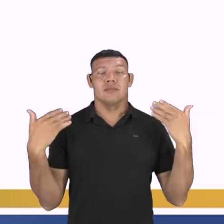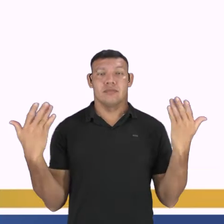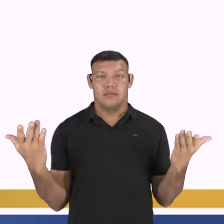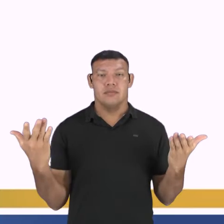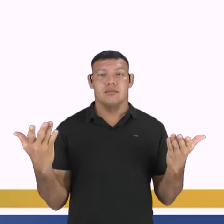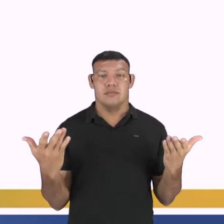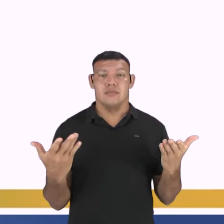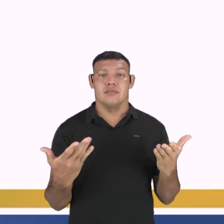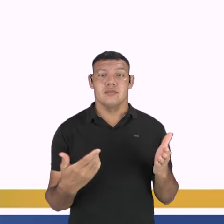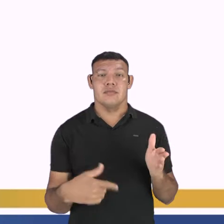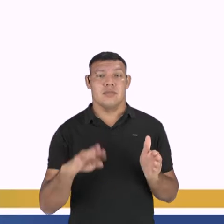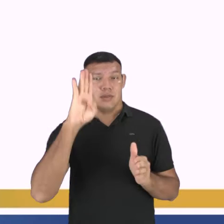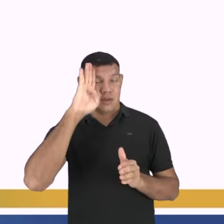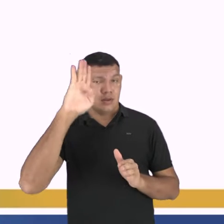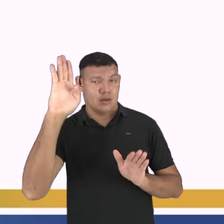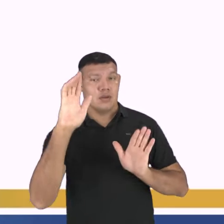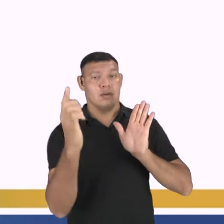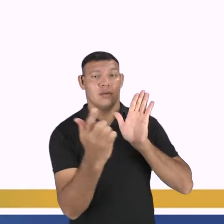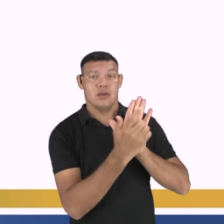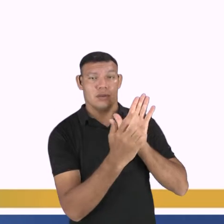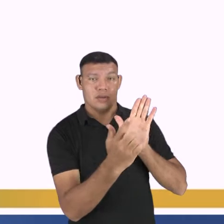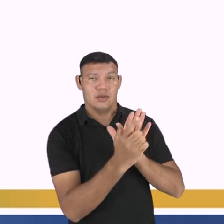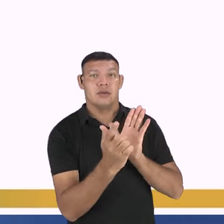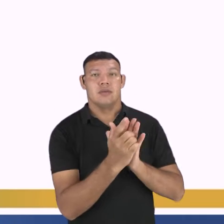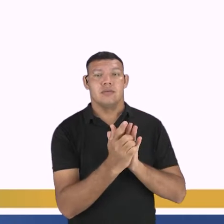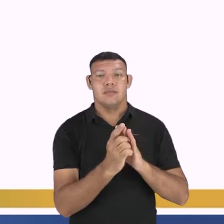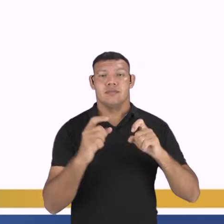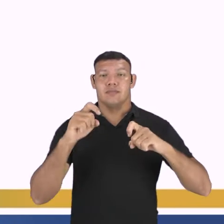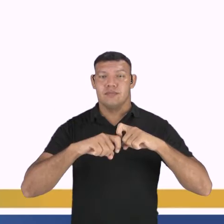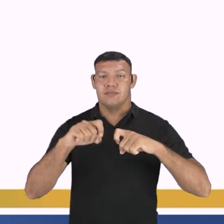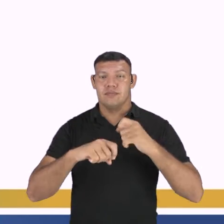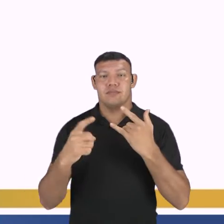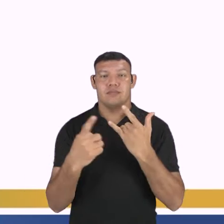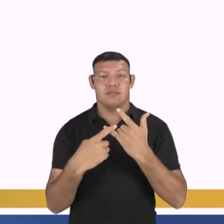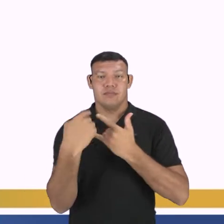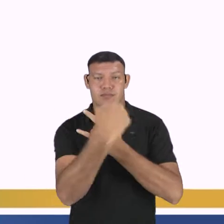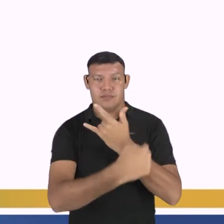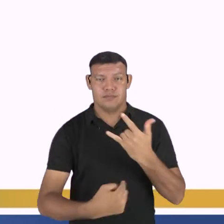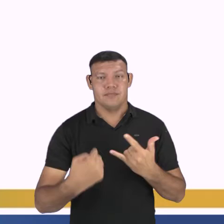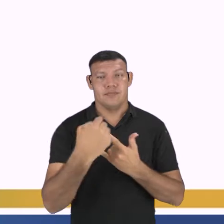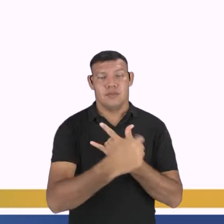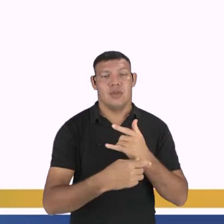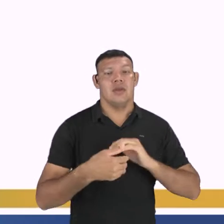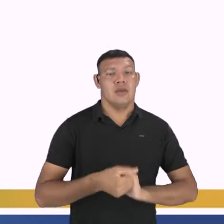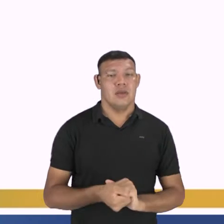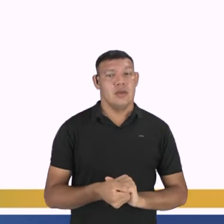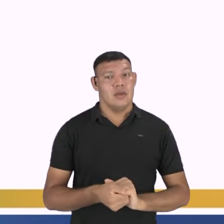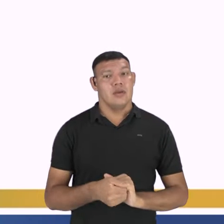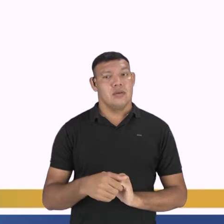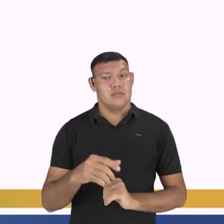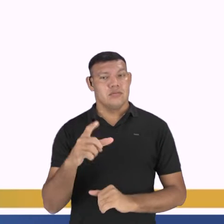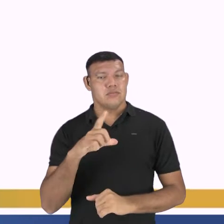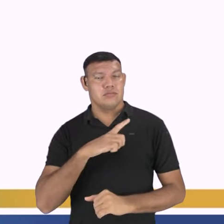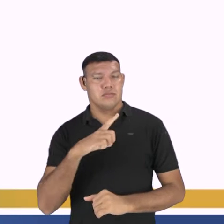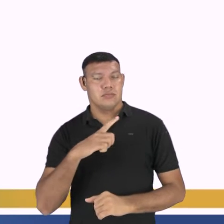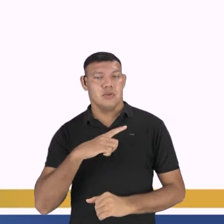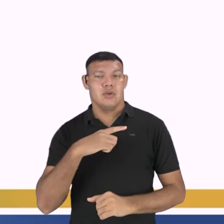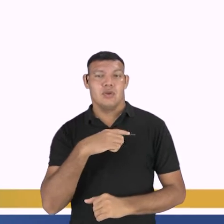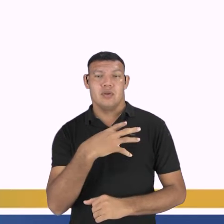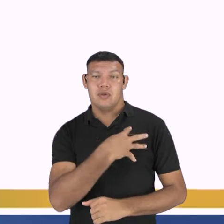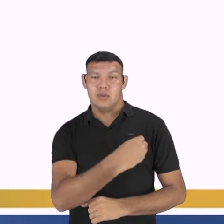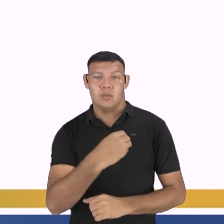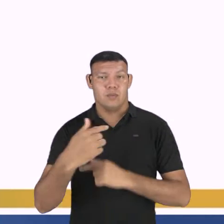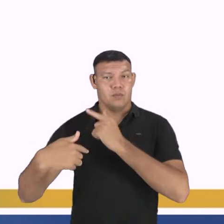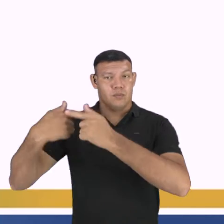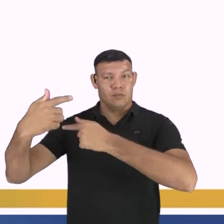Bom, as principais funções do sistema reprodutor, né, é produzir descendentes. Juntos, eles ajudam a produzir,